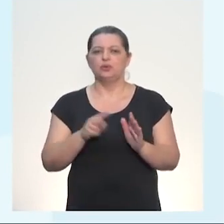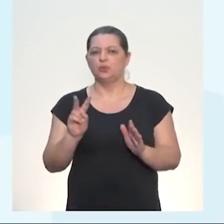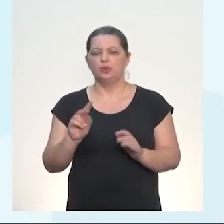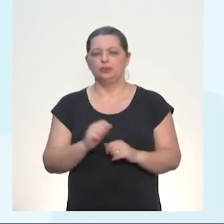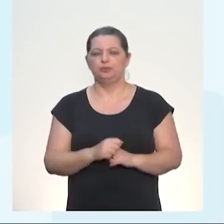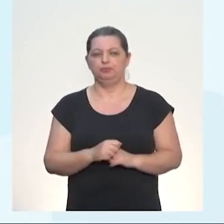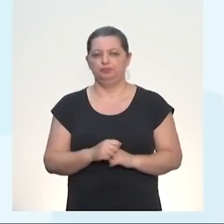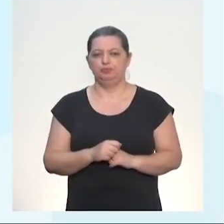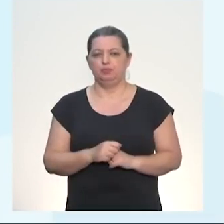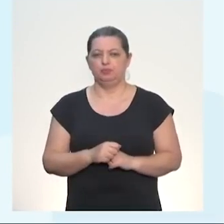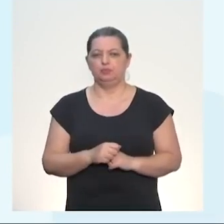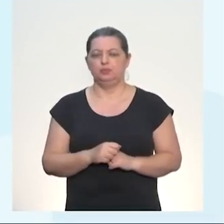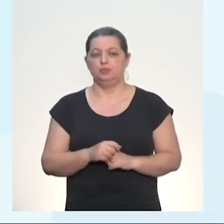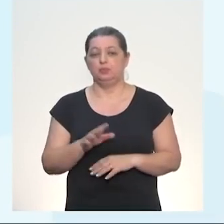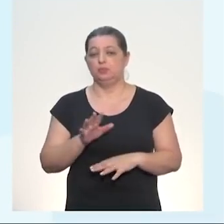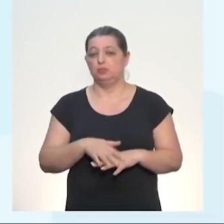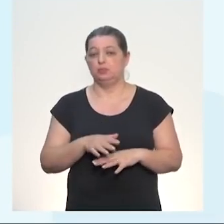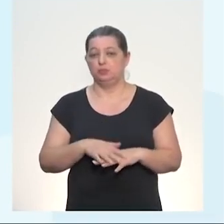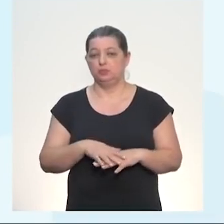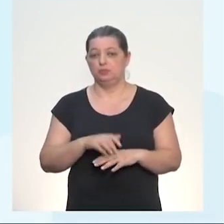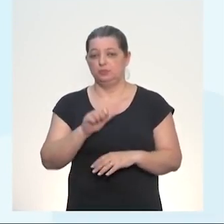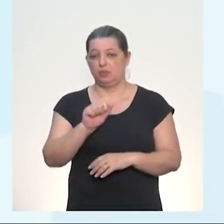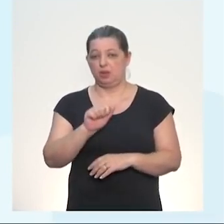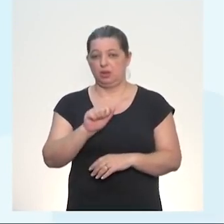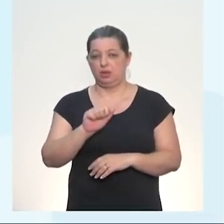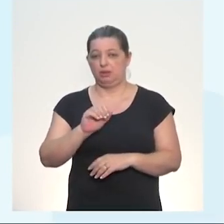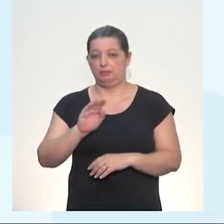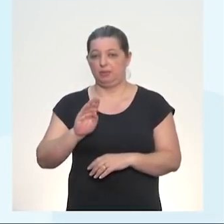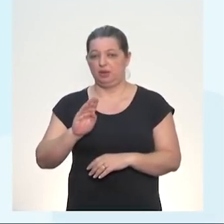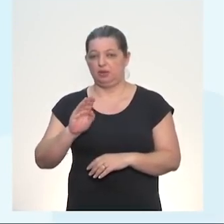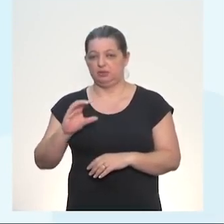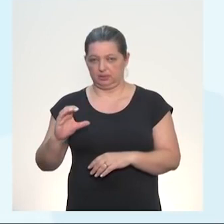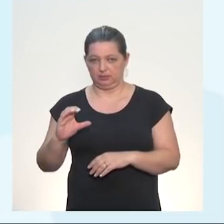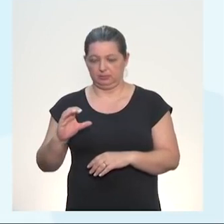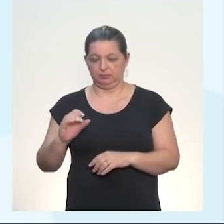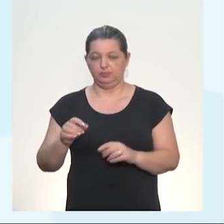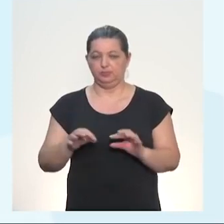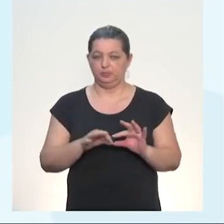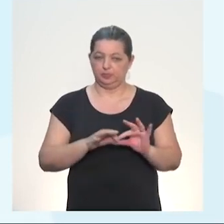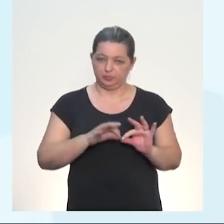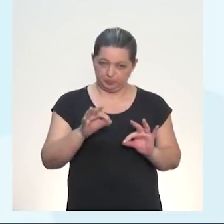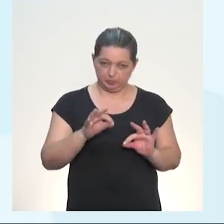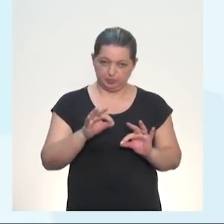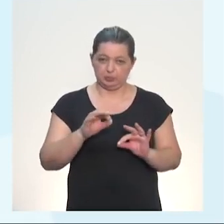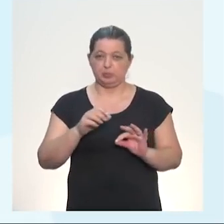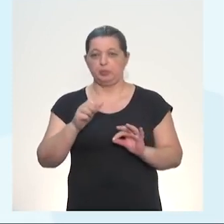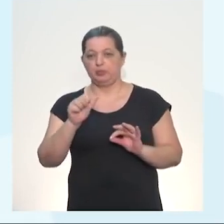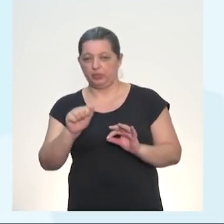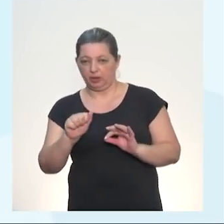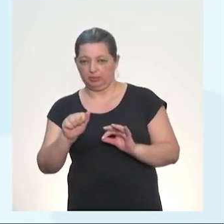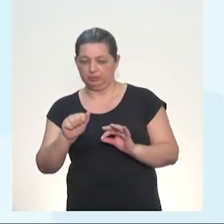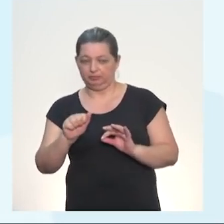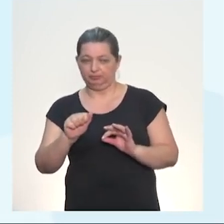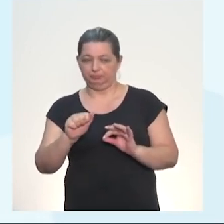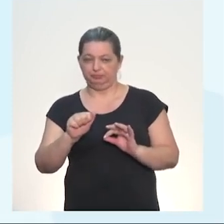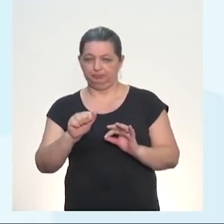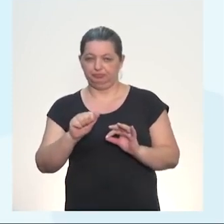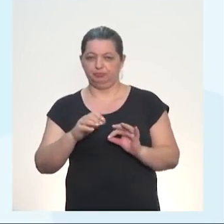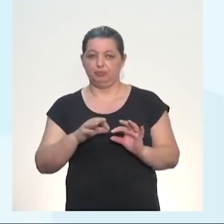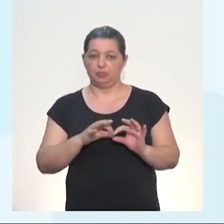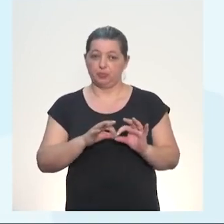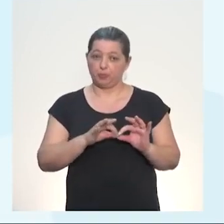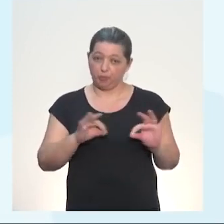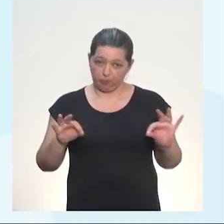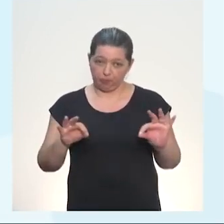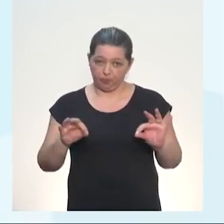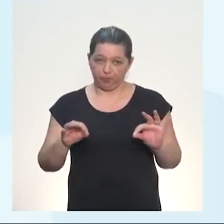chama normalmente na matemática de A, B e C. Então, a primeira medida, por exemplo, o comprimento vai ser a medida A largura vai ser o B e